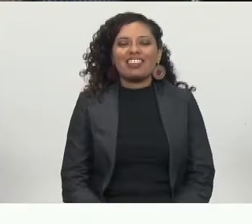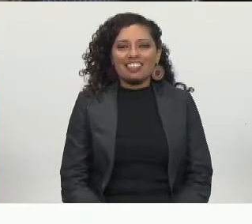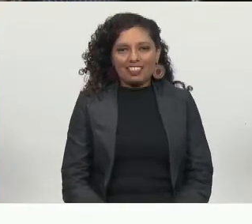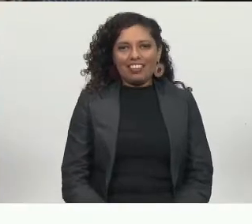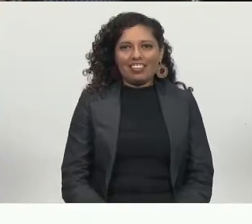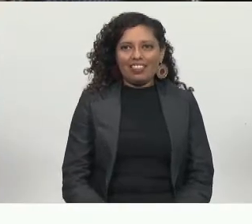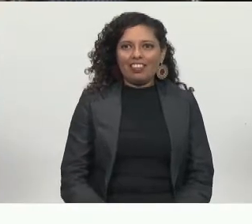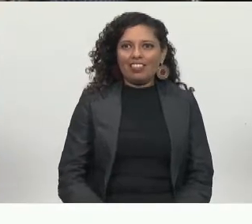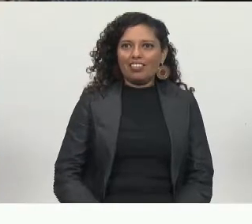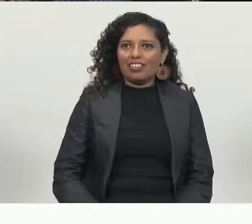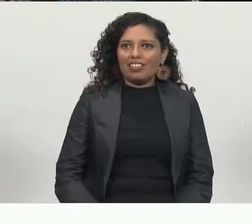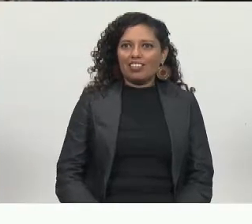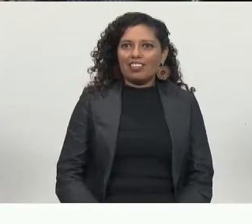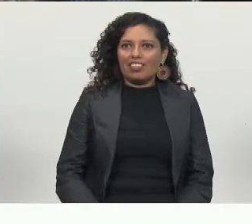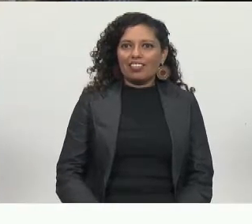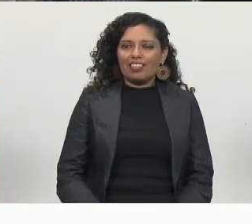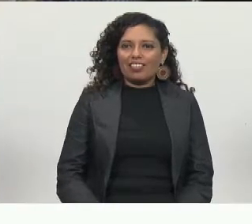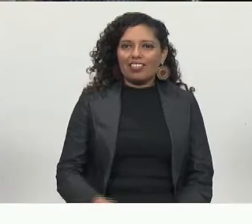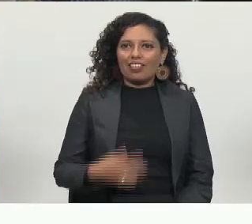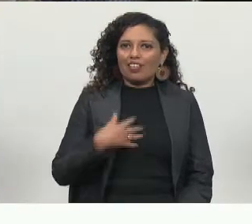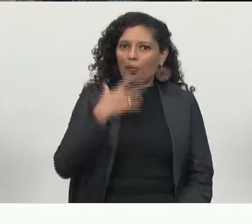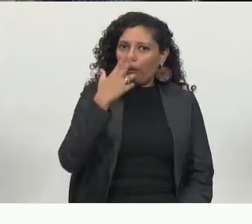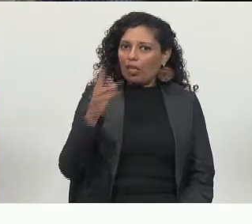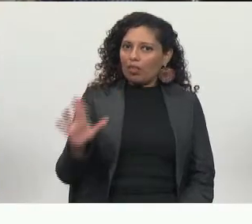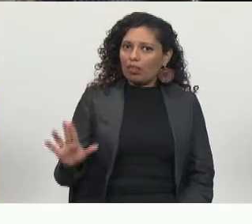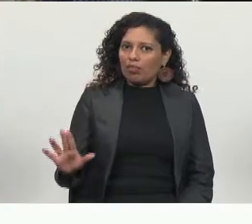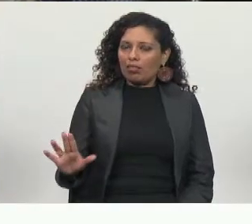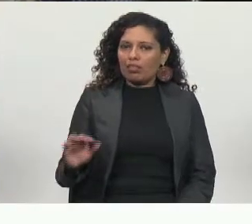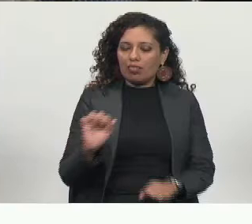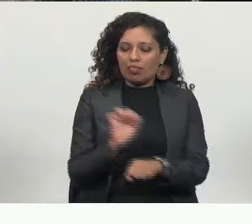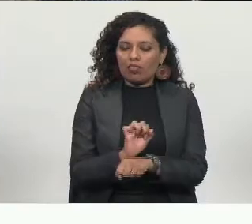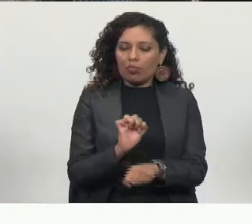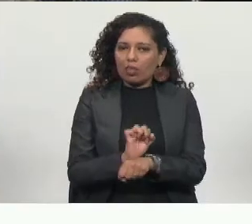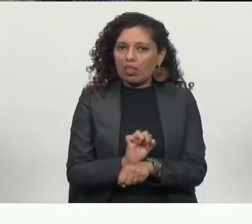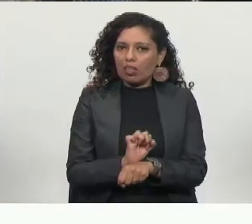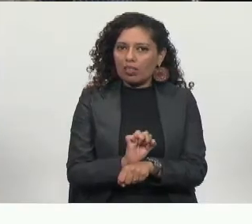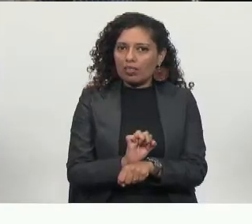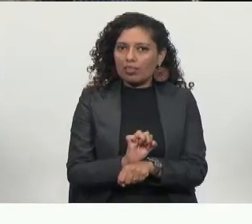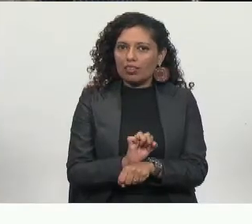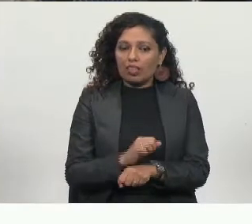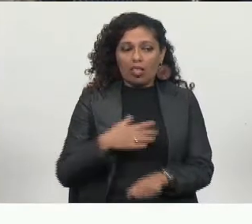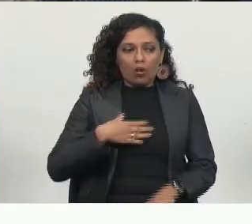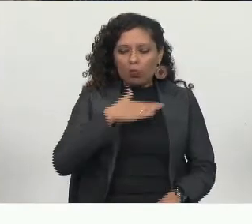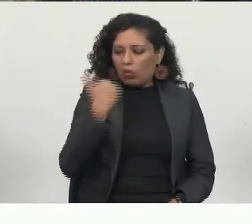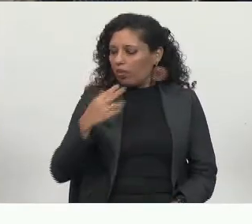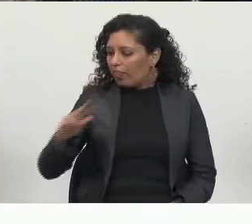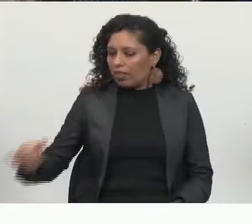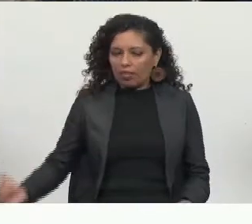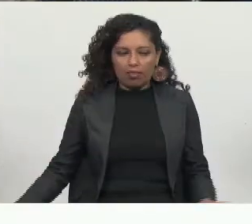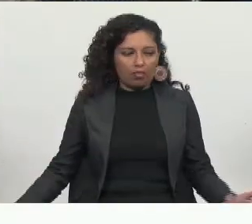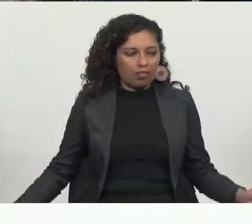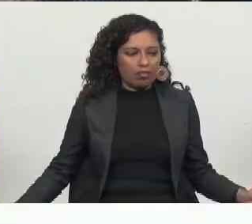ele estava do meu lado. Salema não consegue, até pela idade não consegue mais. Salema seria a primeira vítima.